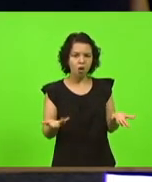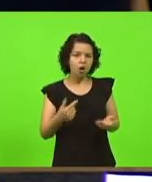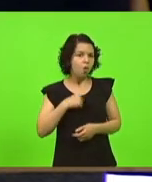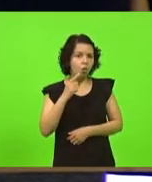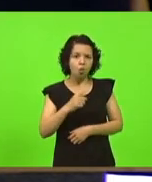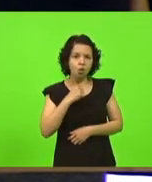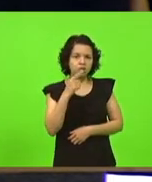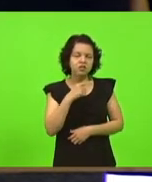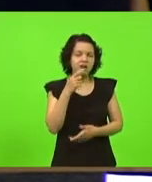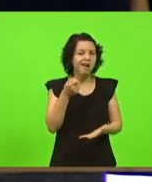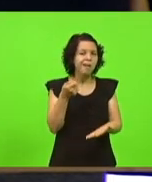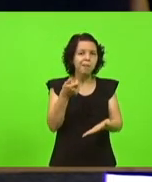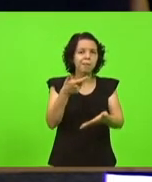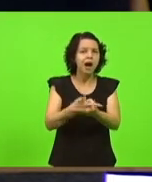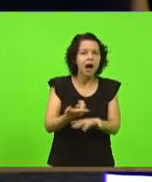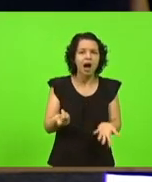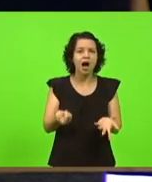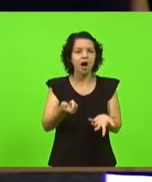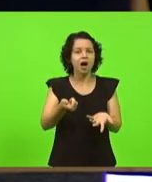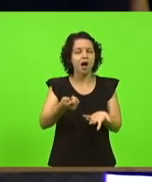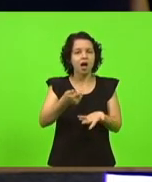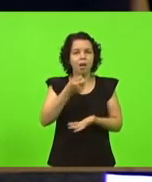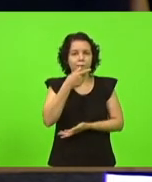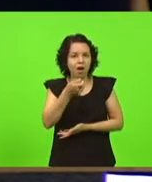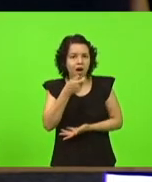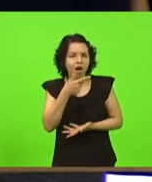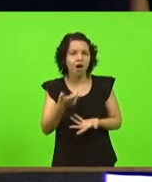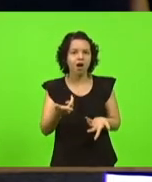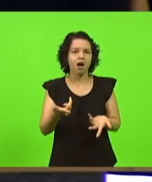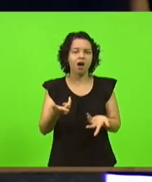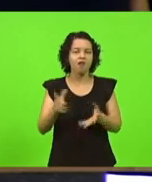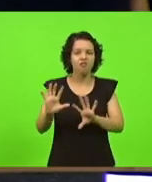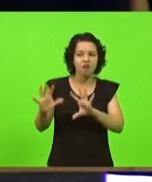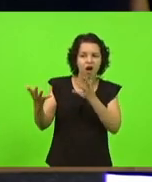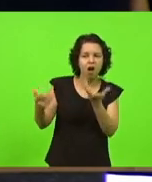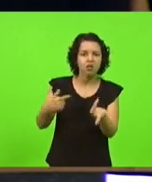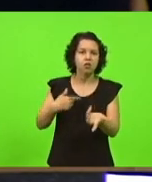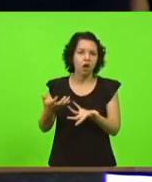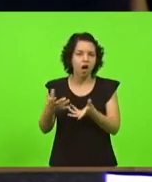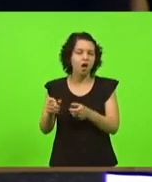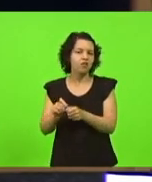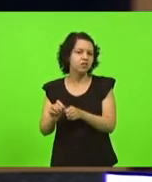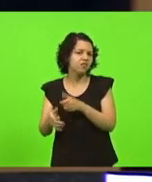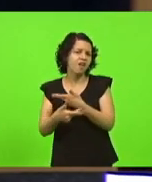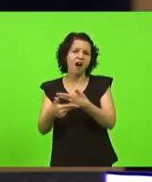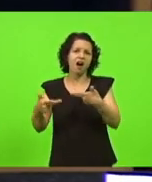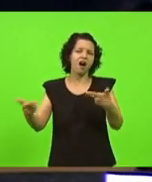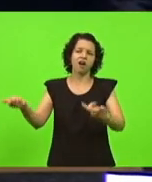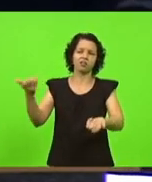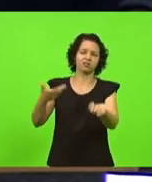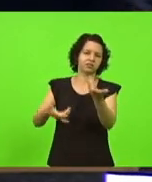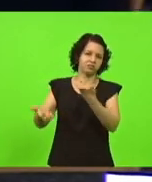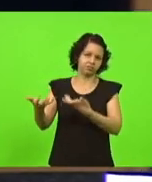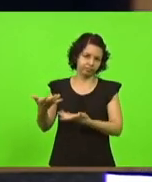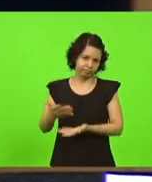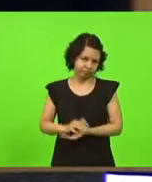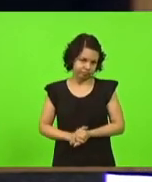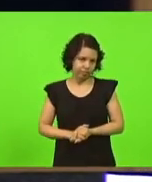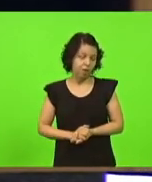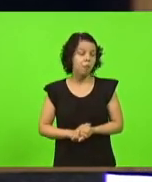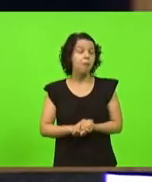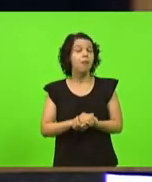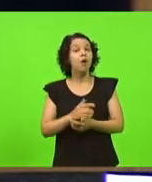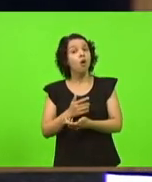pagar os remédios, aquela festa que eu ia fazer, não vou poder fazer. Enfim, são vários e vários relatos. Mas nós temos um outro lado